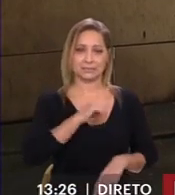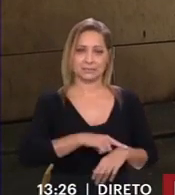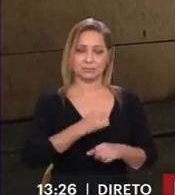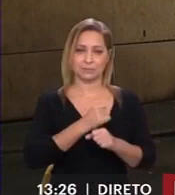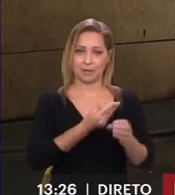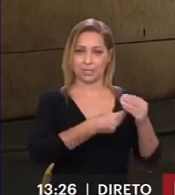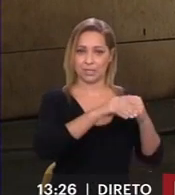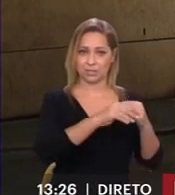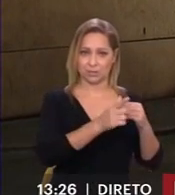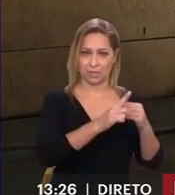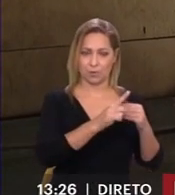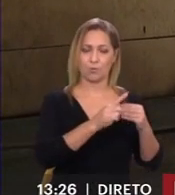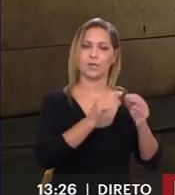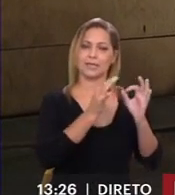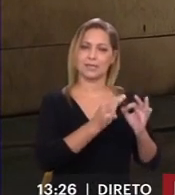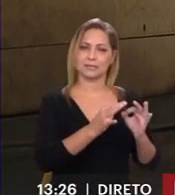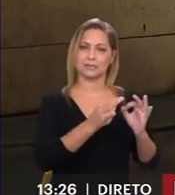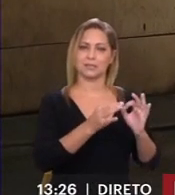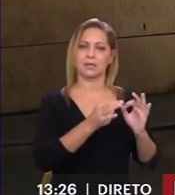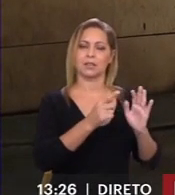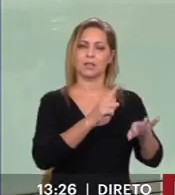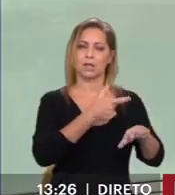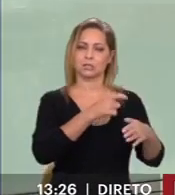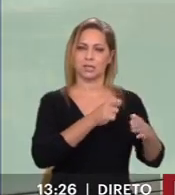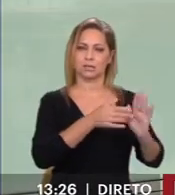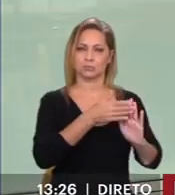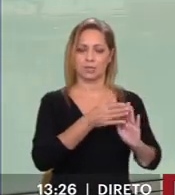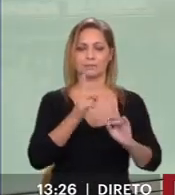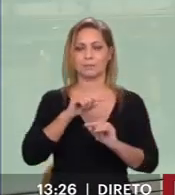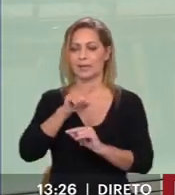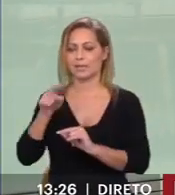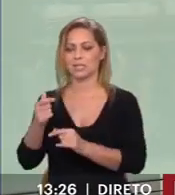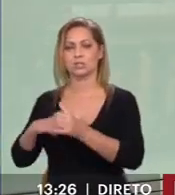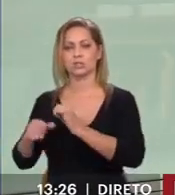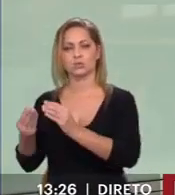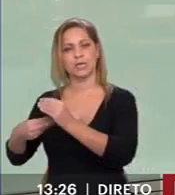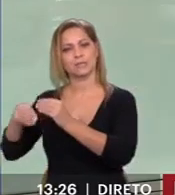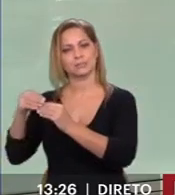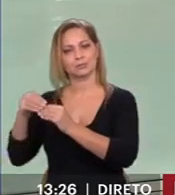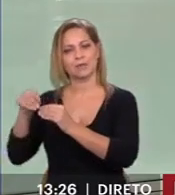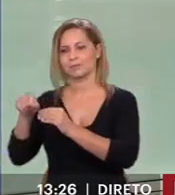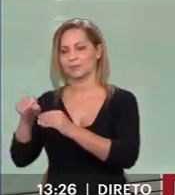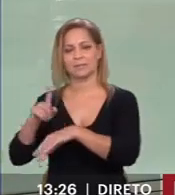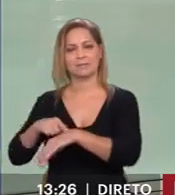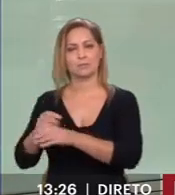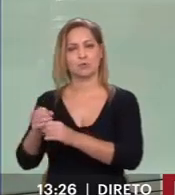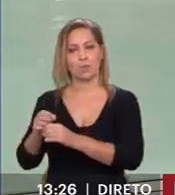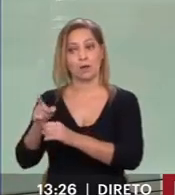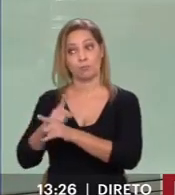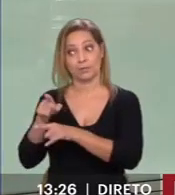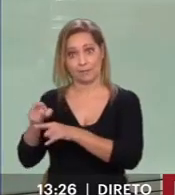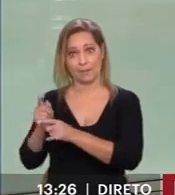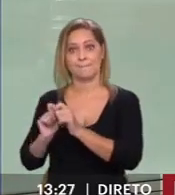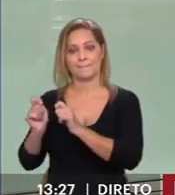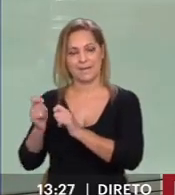e assegurar a escala de urgências não pode arranjá-lo para fazer cirurgia adicional que também é paga à parte.